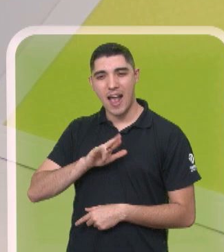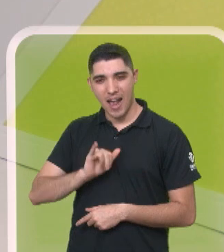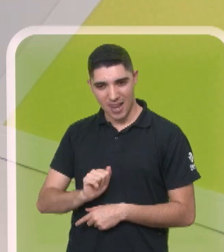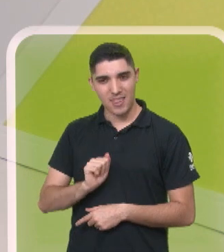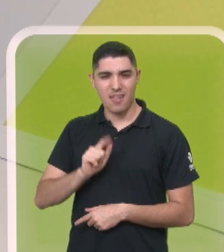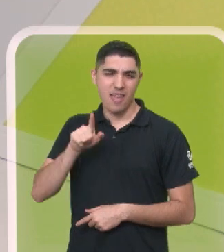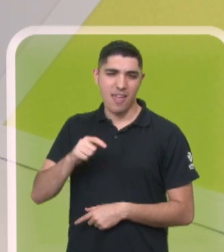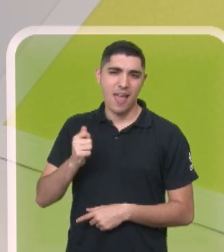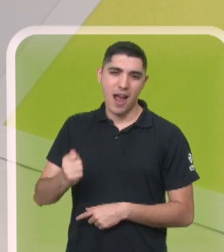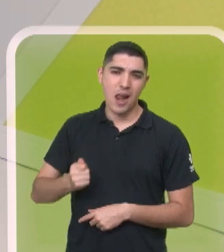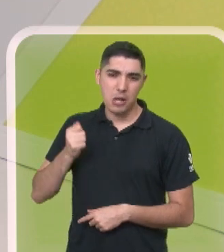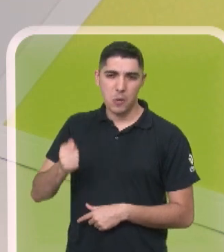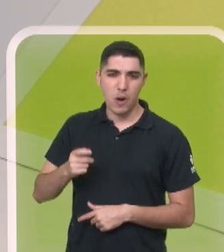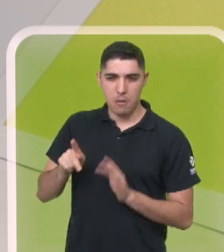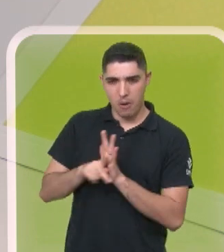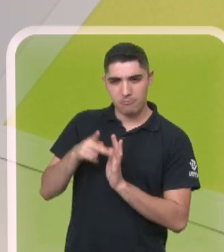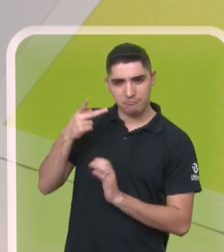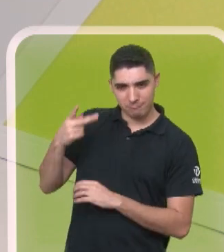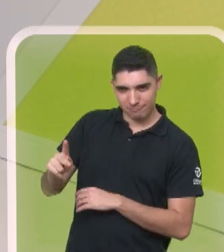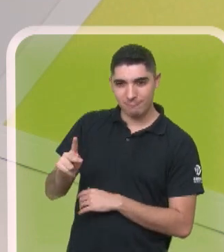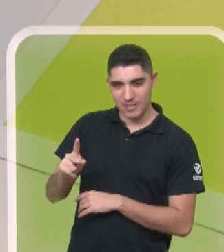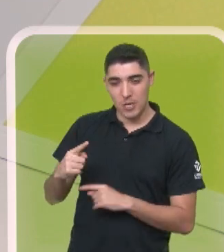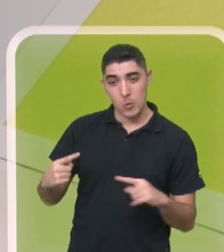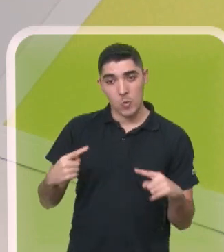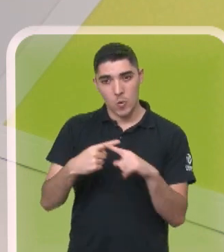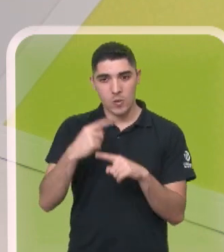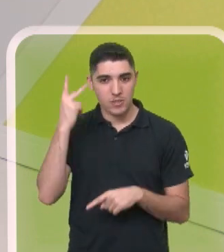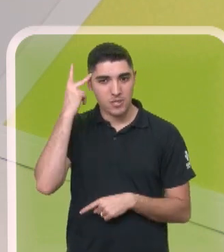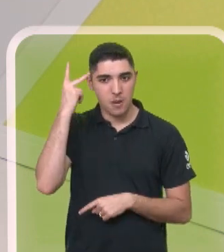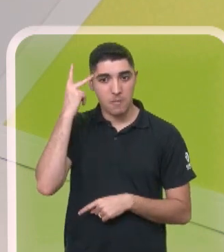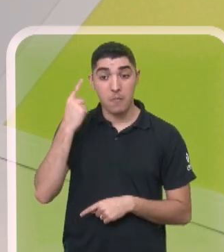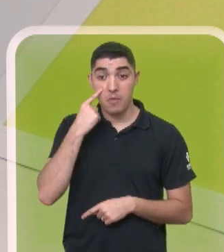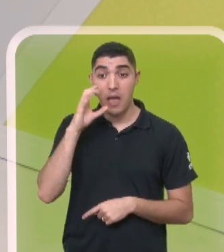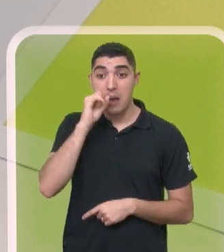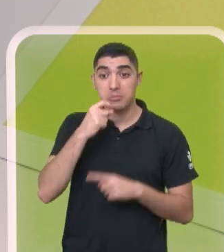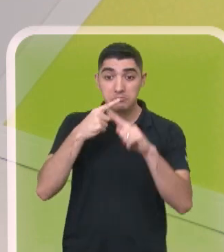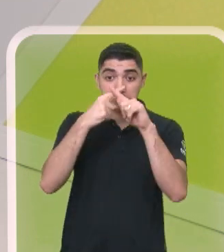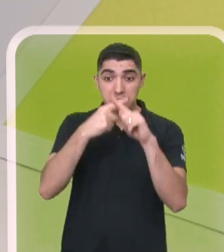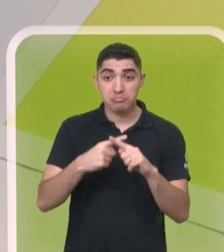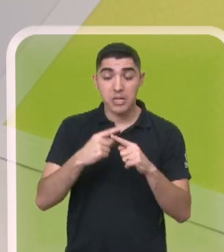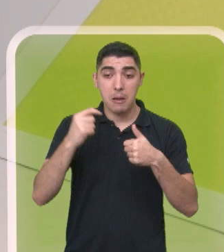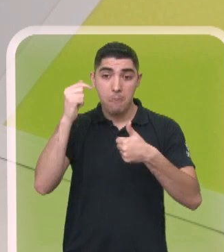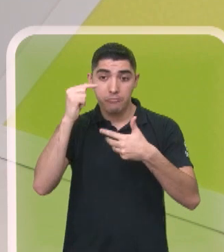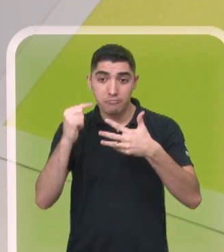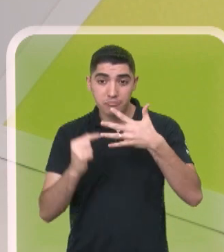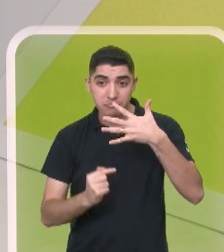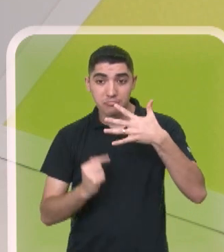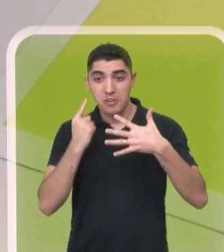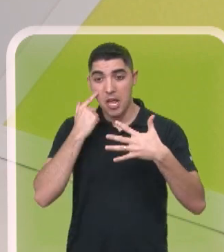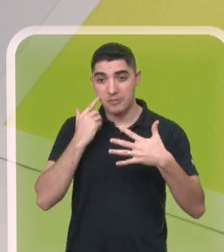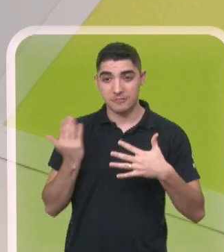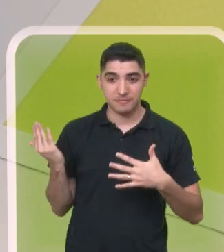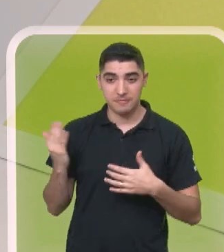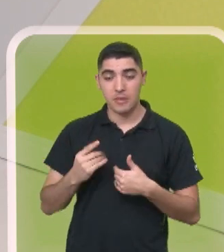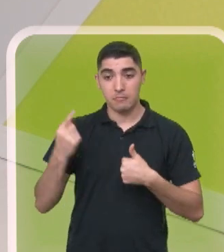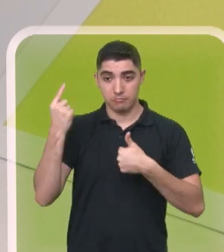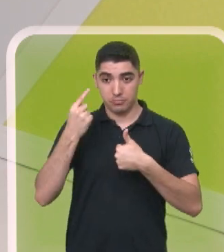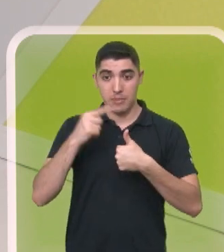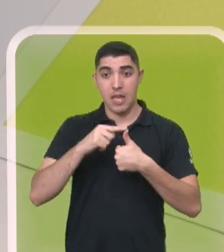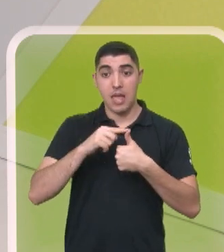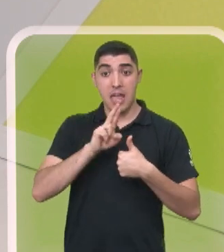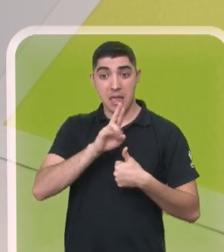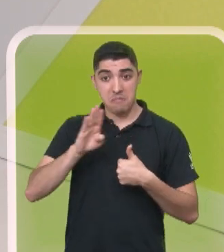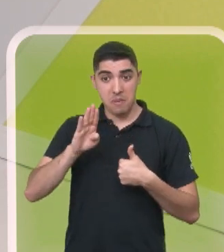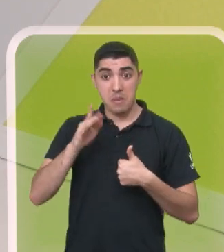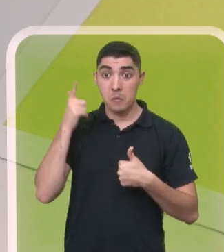Ferroviária, que é o time de Araraquara contra a equipe do São Paulo. Vamos ver rapidamente a classificação do Campeonato Paulista. Red Bull Bragantino invicto,